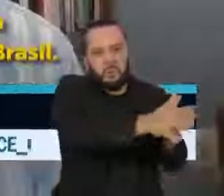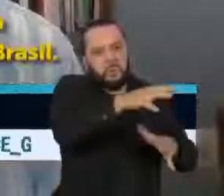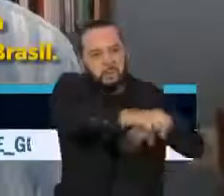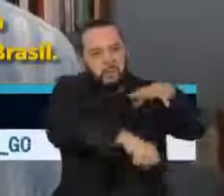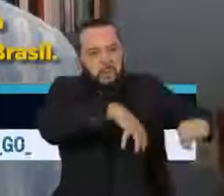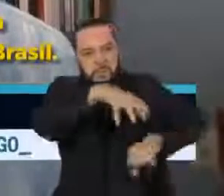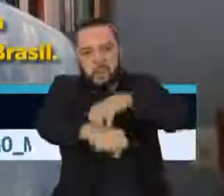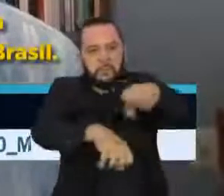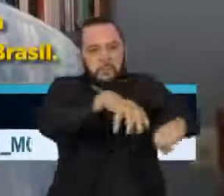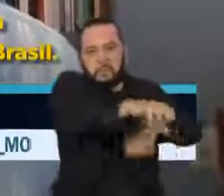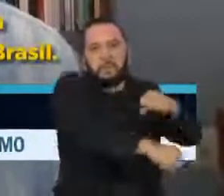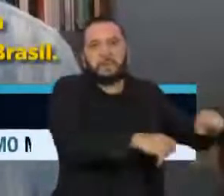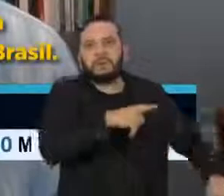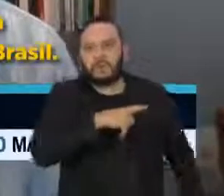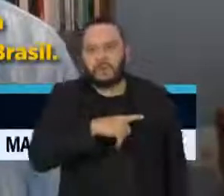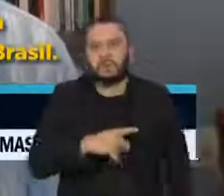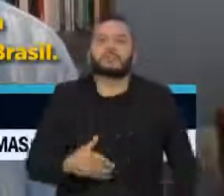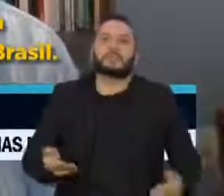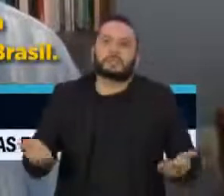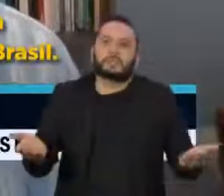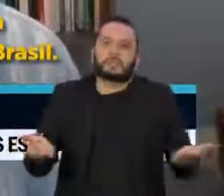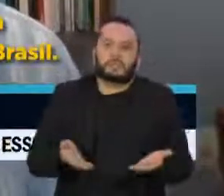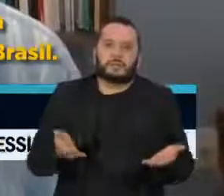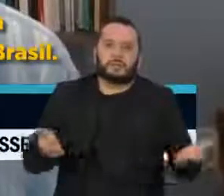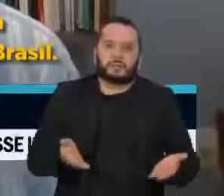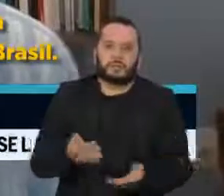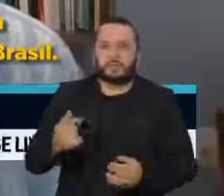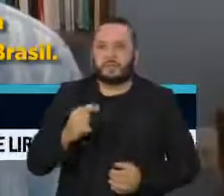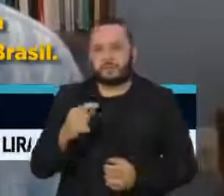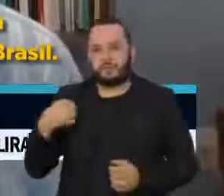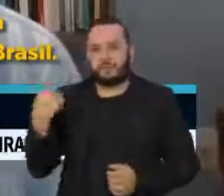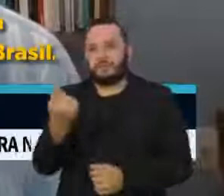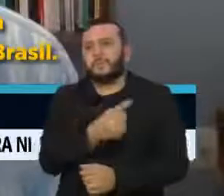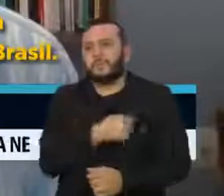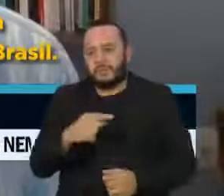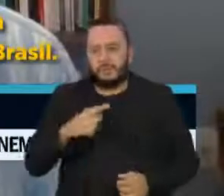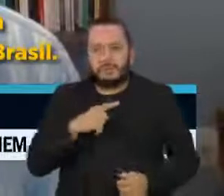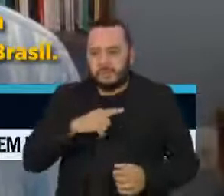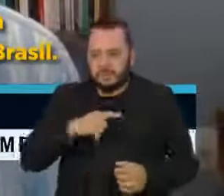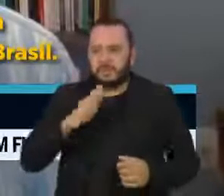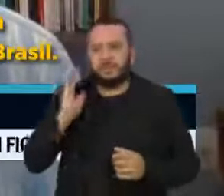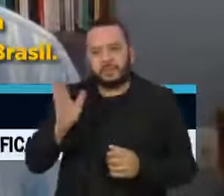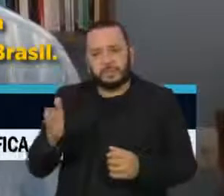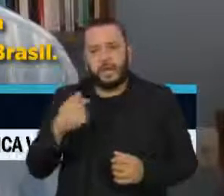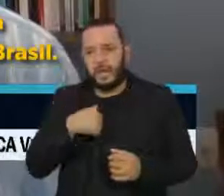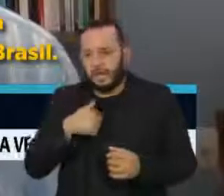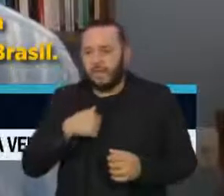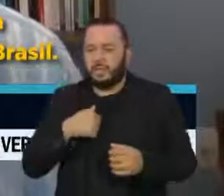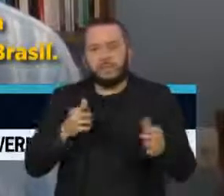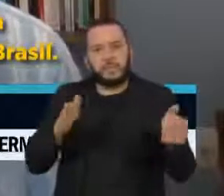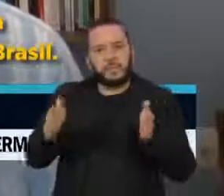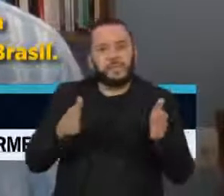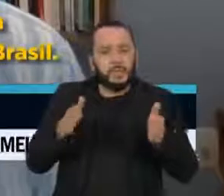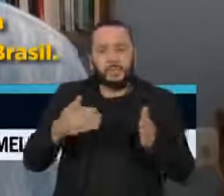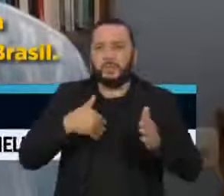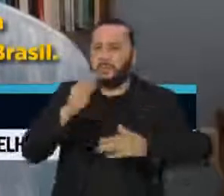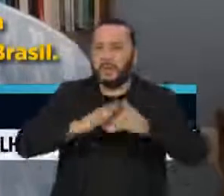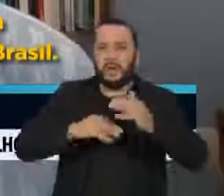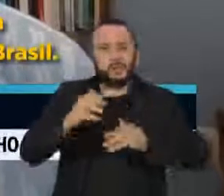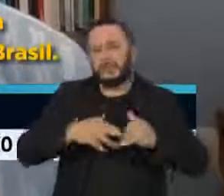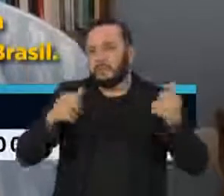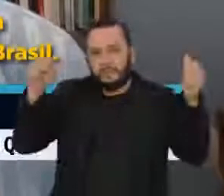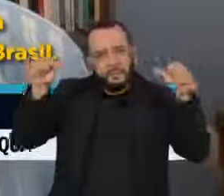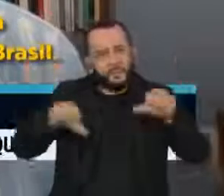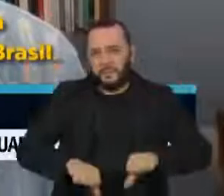país. Lamentavelmente, hoje traemos exemplo de uma das piores práticas